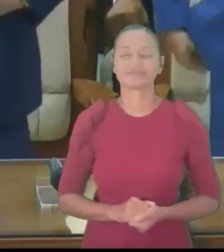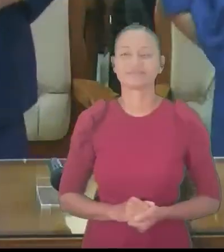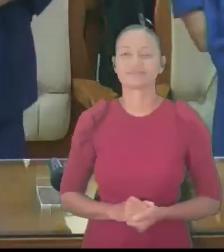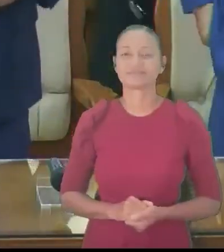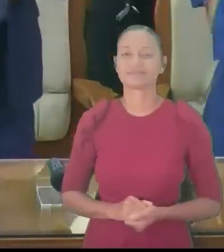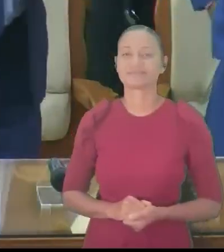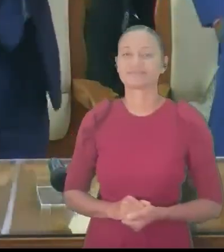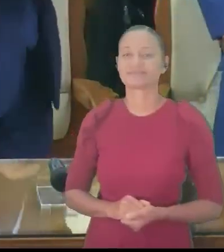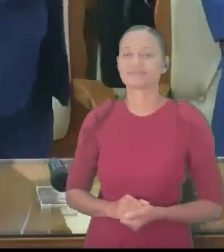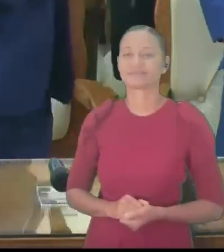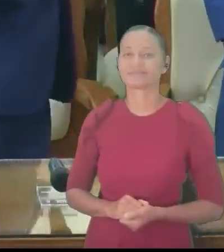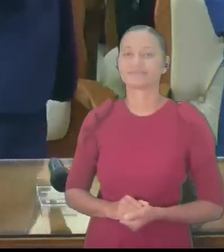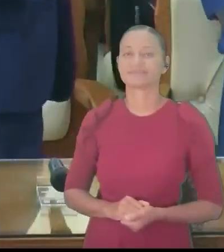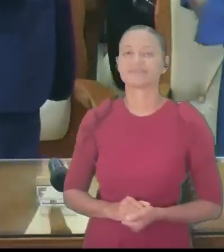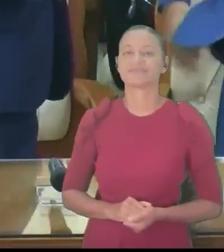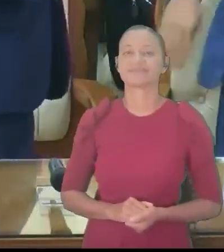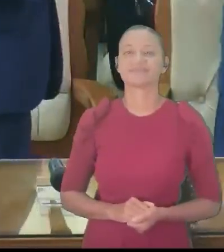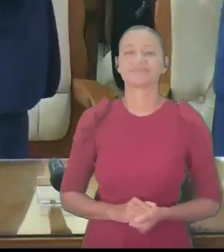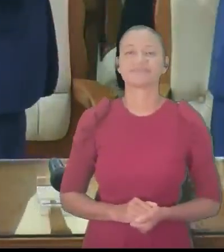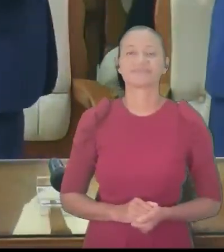Jesus.